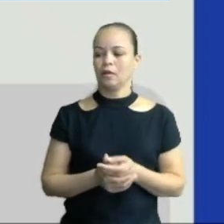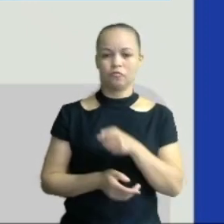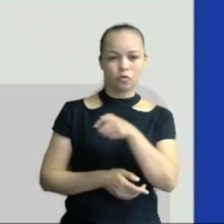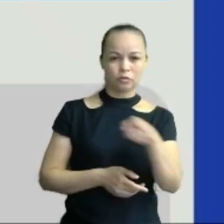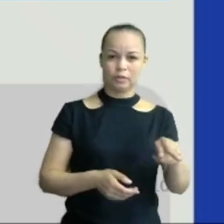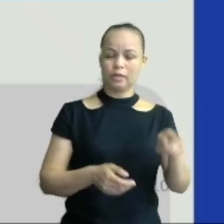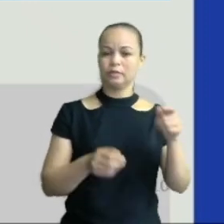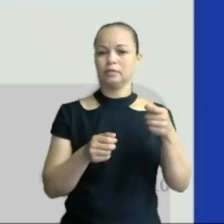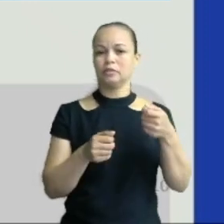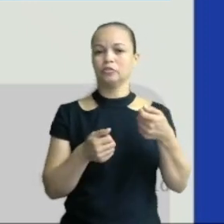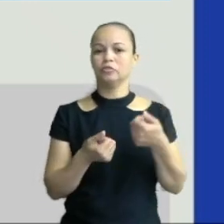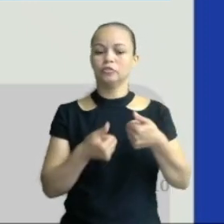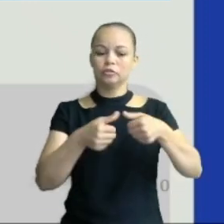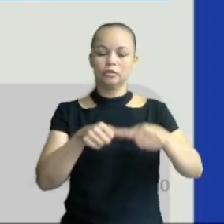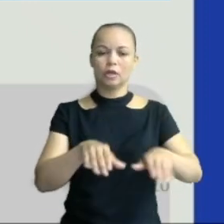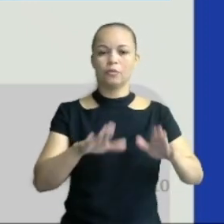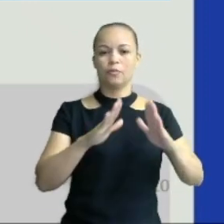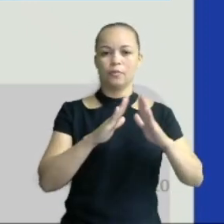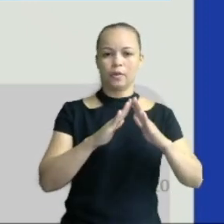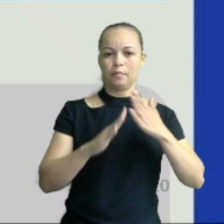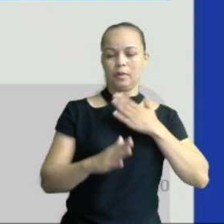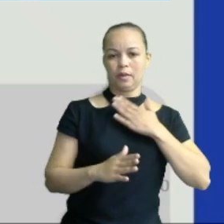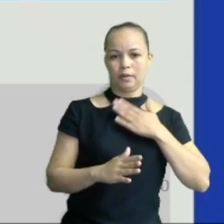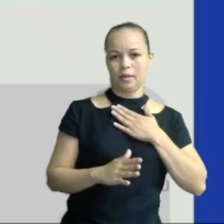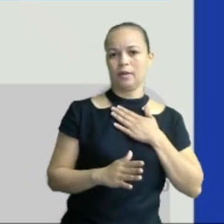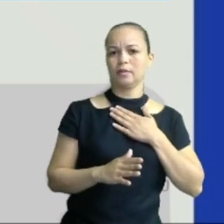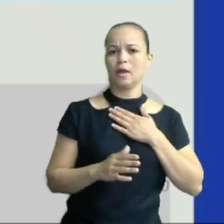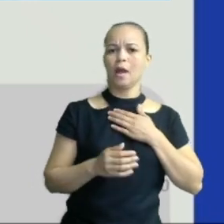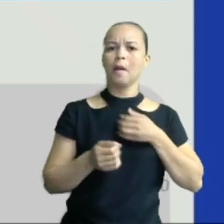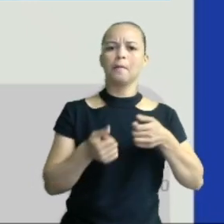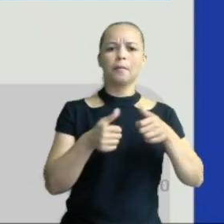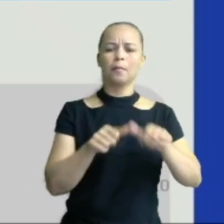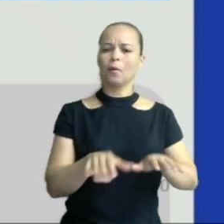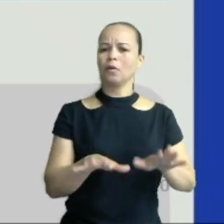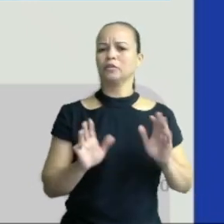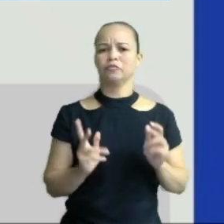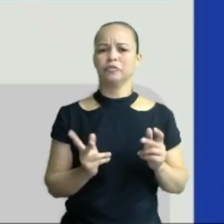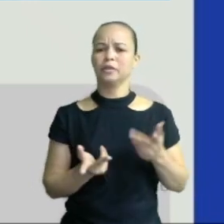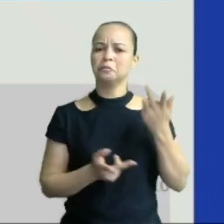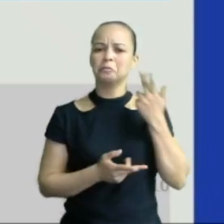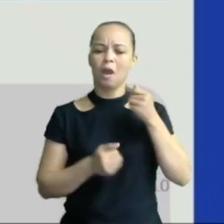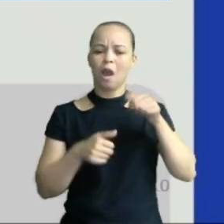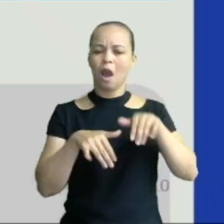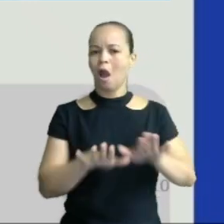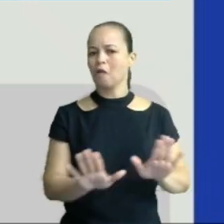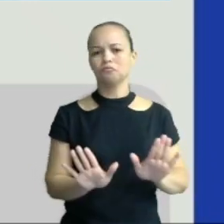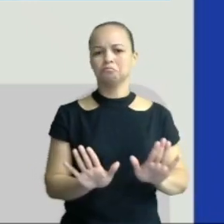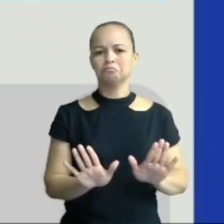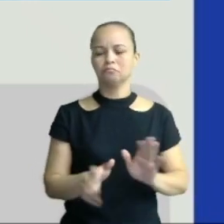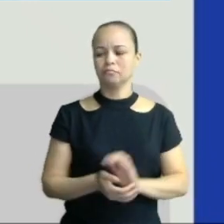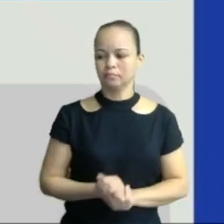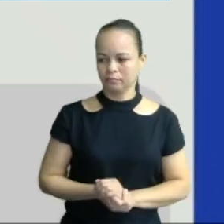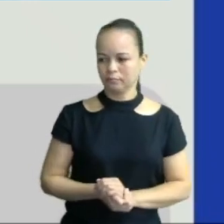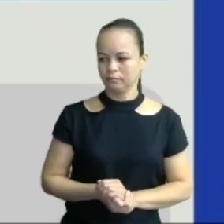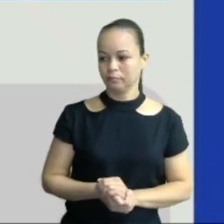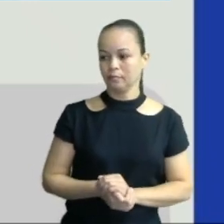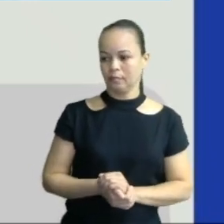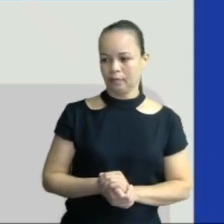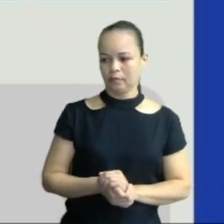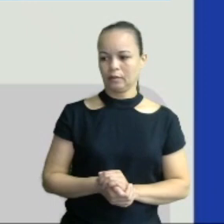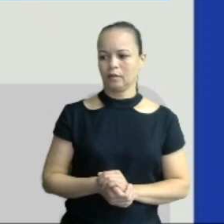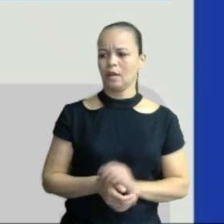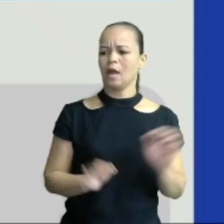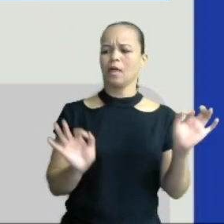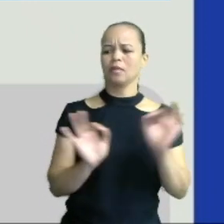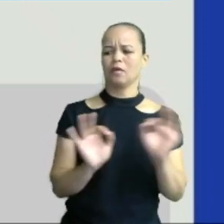vontade. À vontade é uma locução adverbial feminina. Logo, craseamos o a. Não vale a